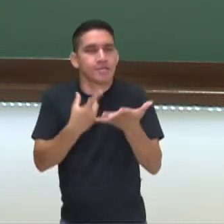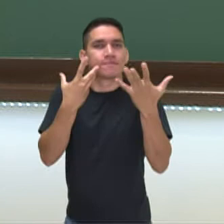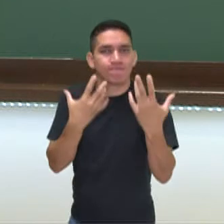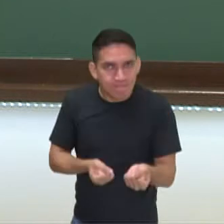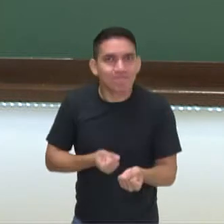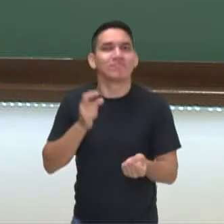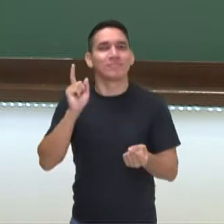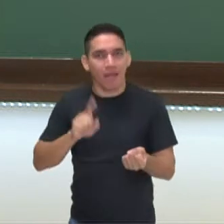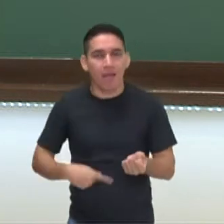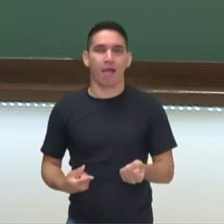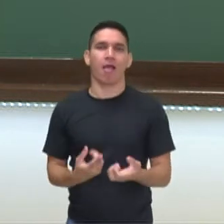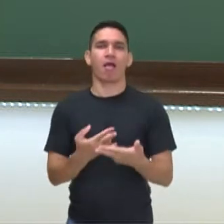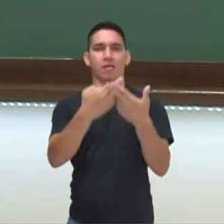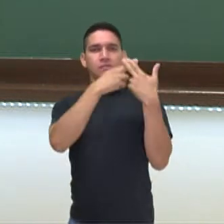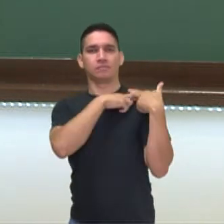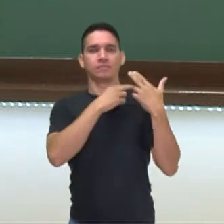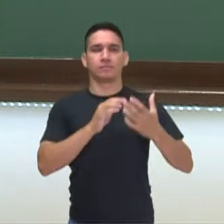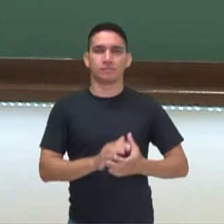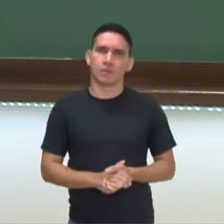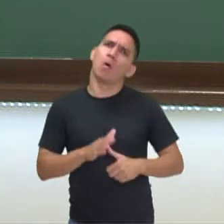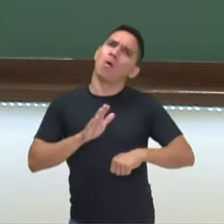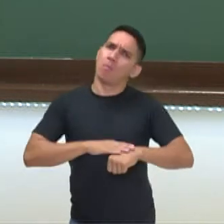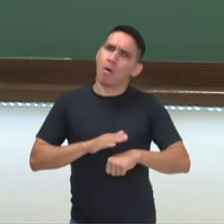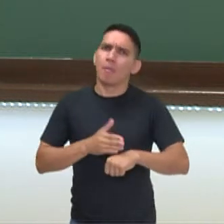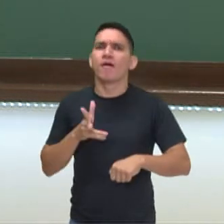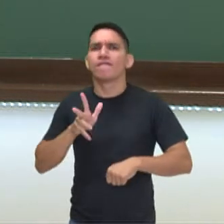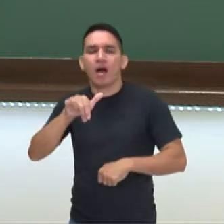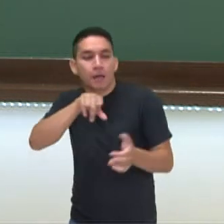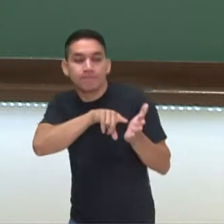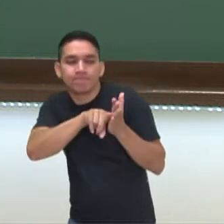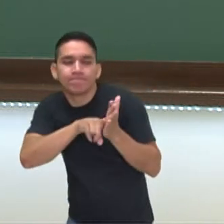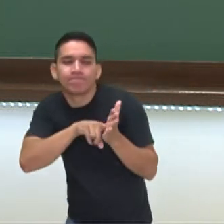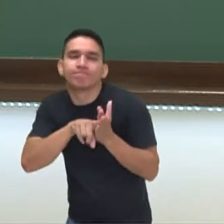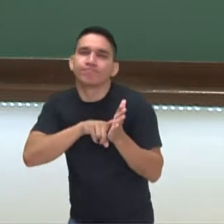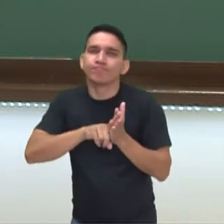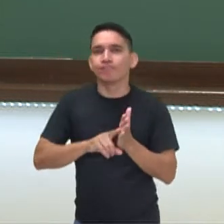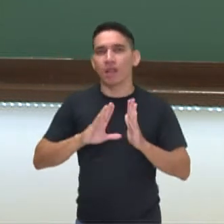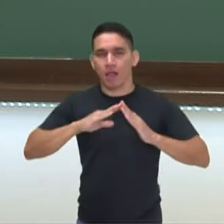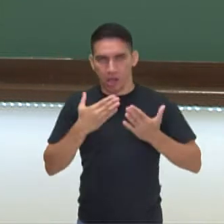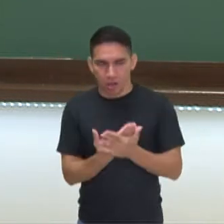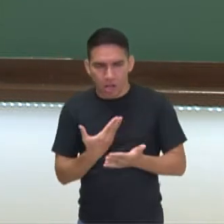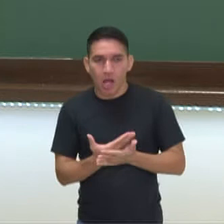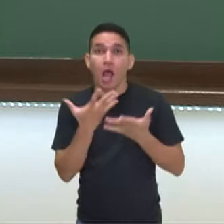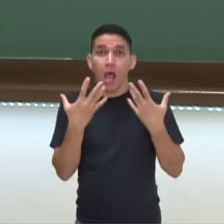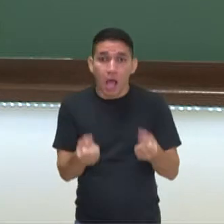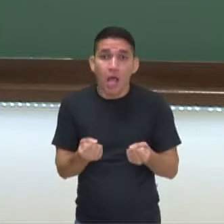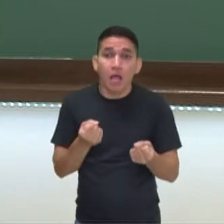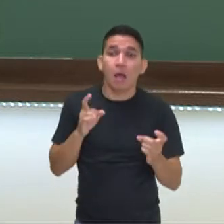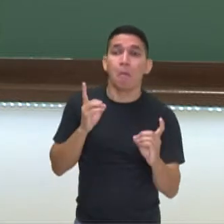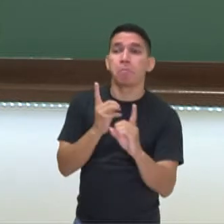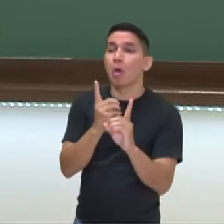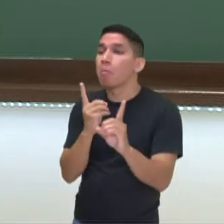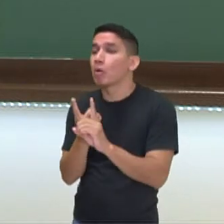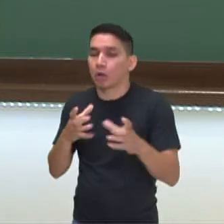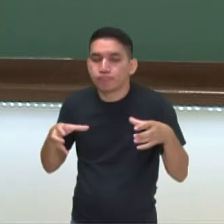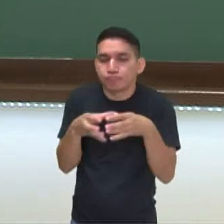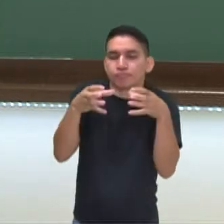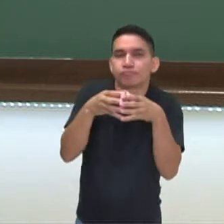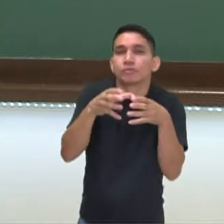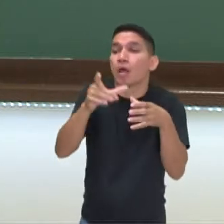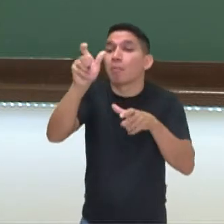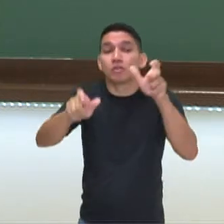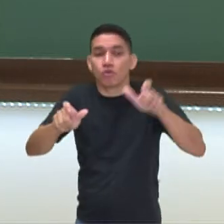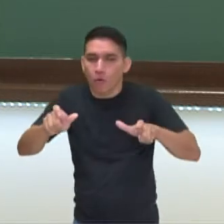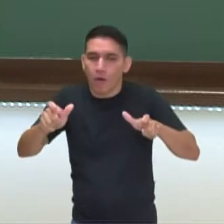pessoas responsáveis. Quando a gente vai fazer um trabalho de escola, por exemplo, a gente quer pessoas responsáveis na nossa equipe, comprometidas